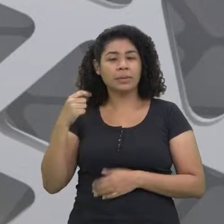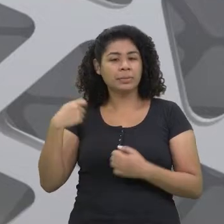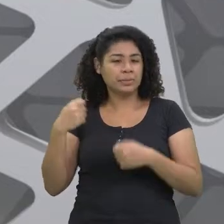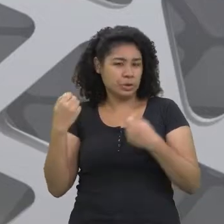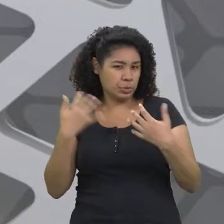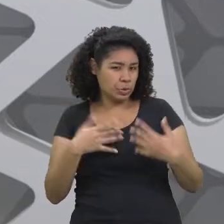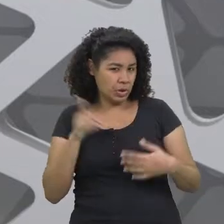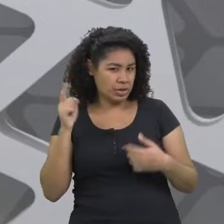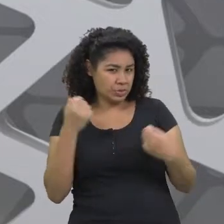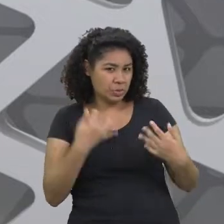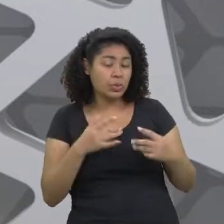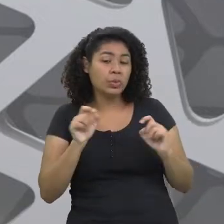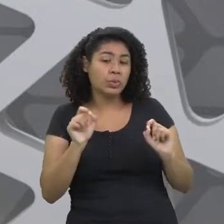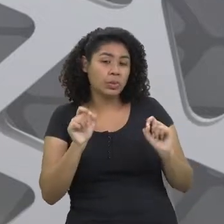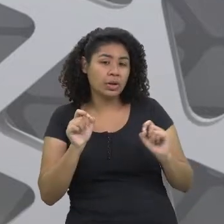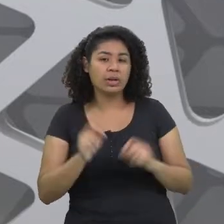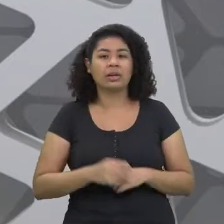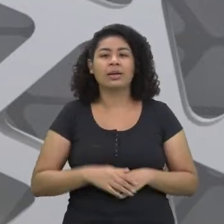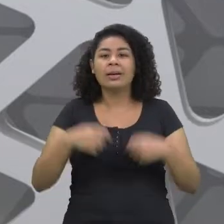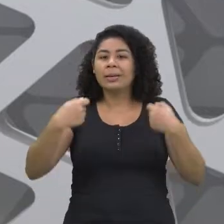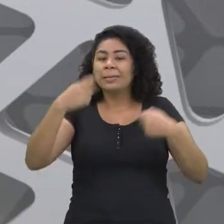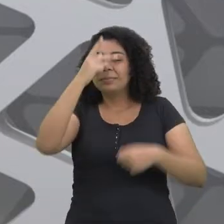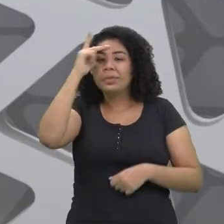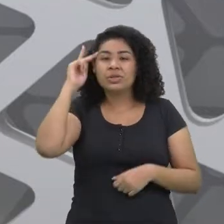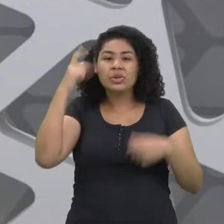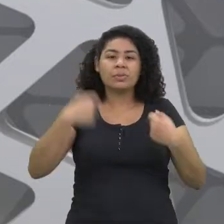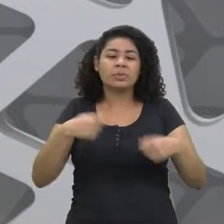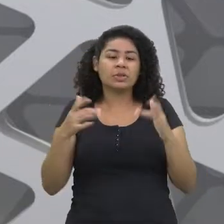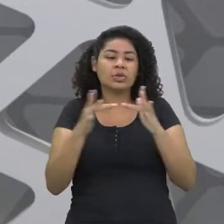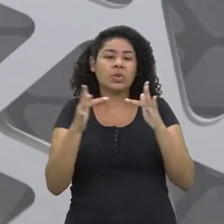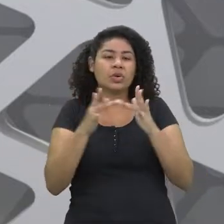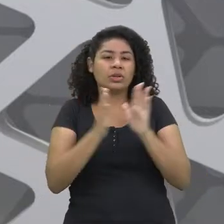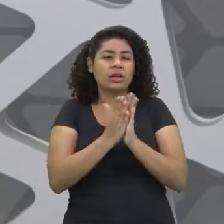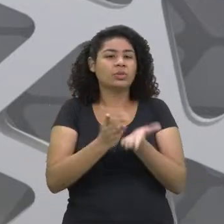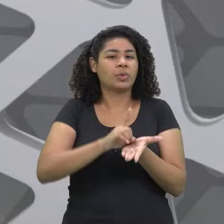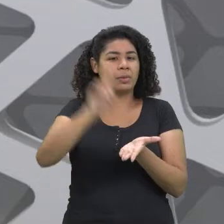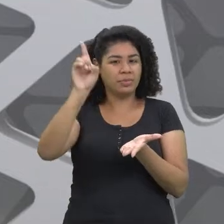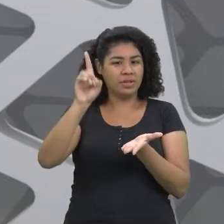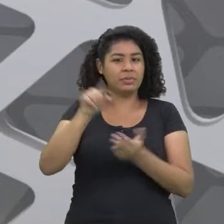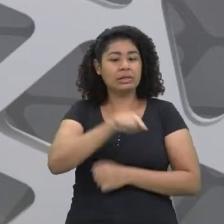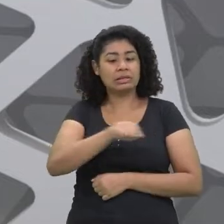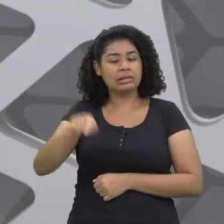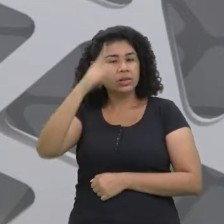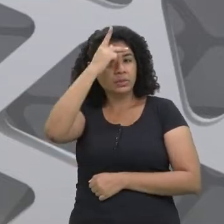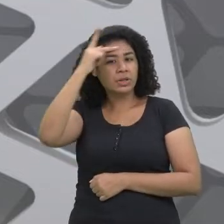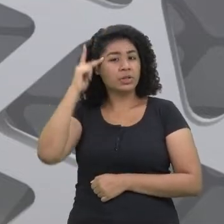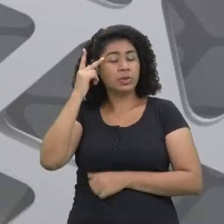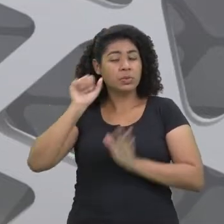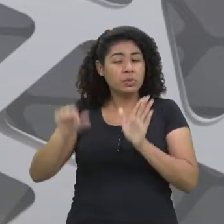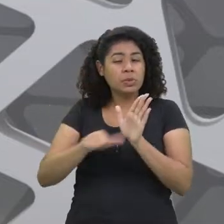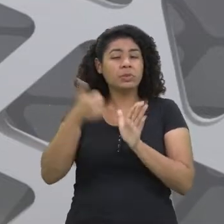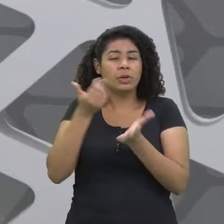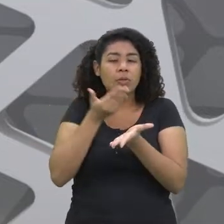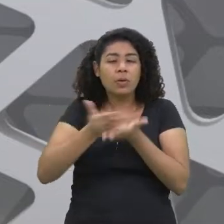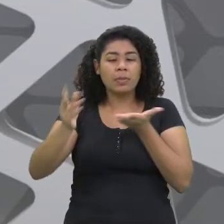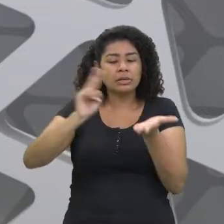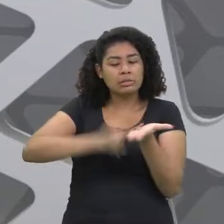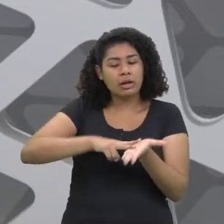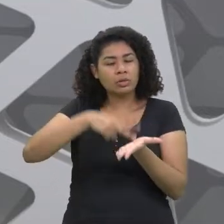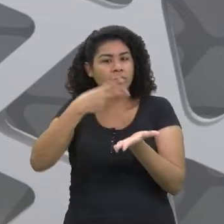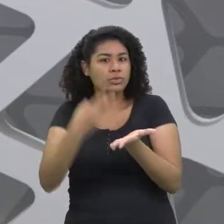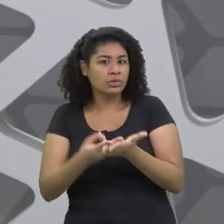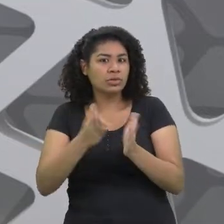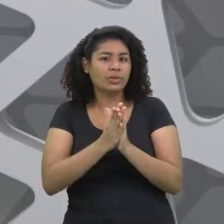Então, aqueles primeiros reformadores foram responsáveis por fazer o processo de tradução da